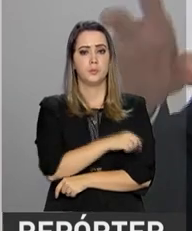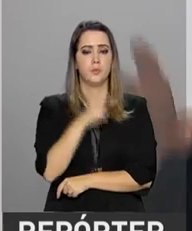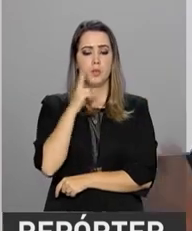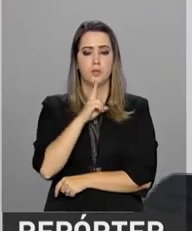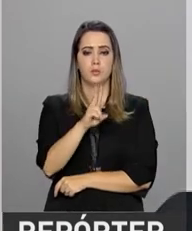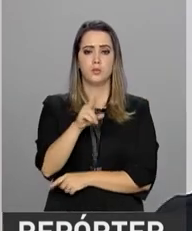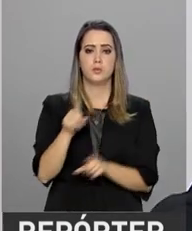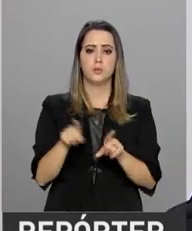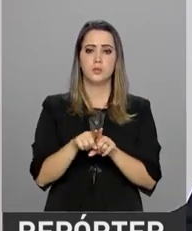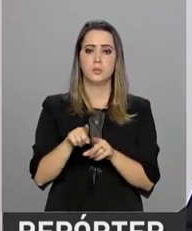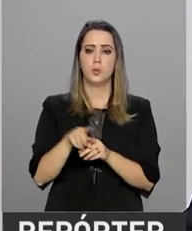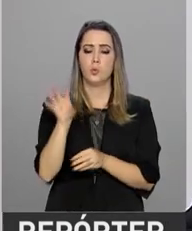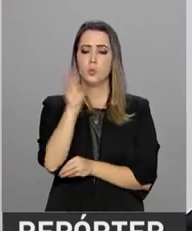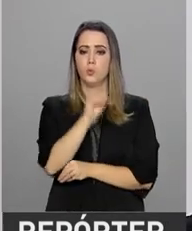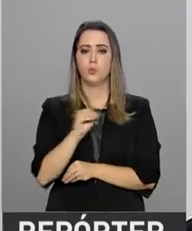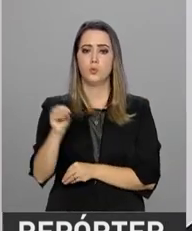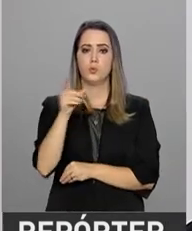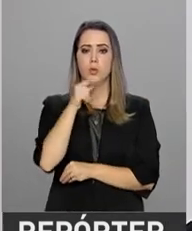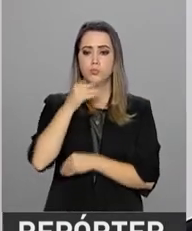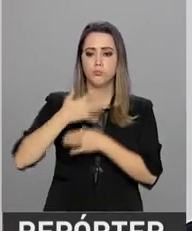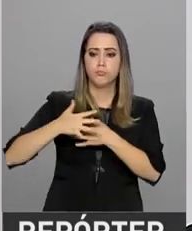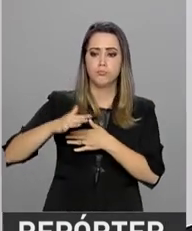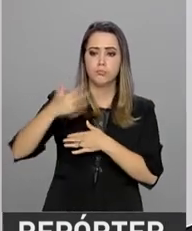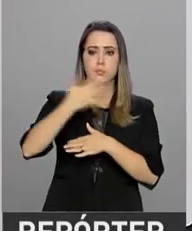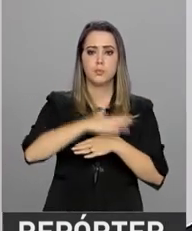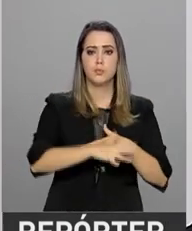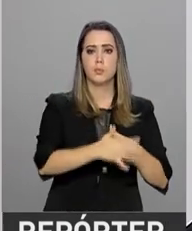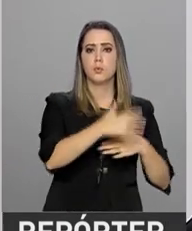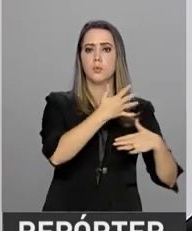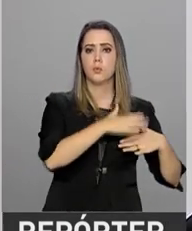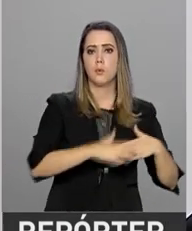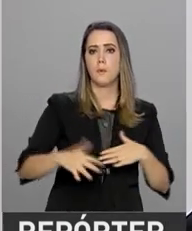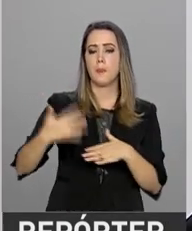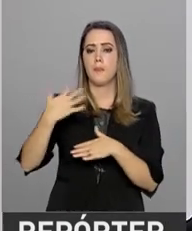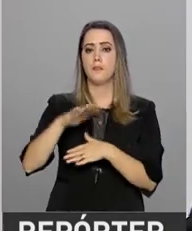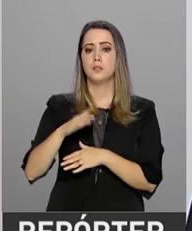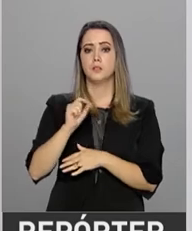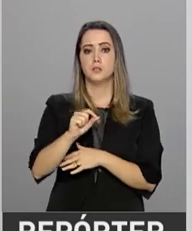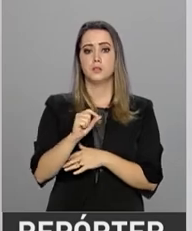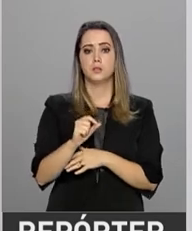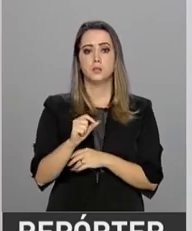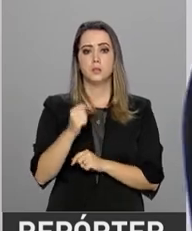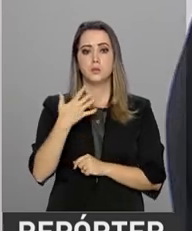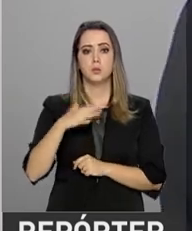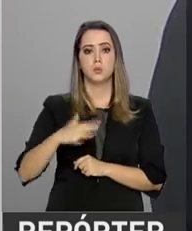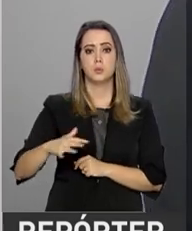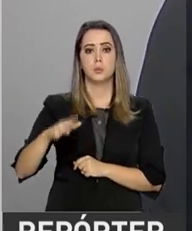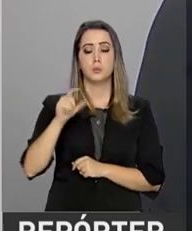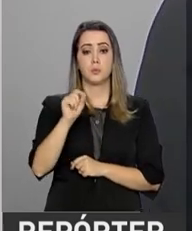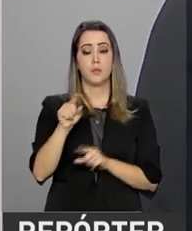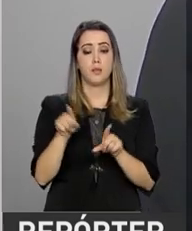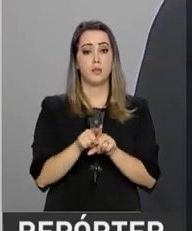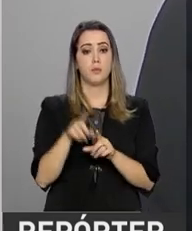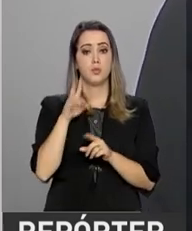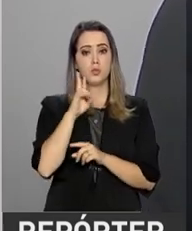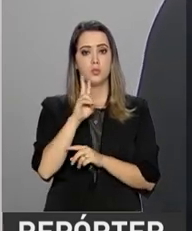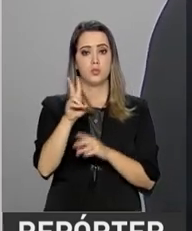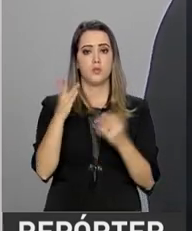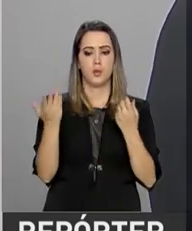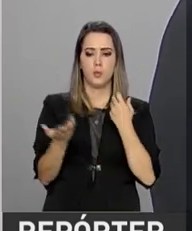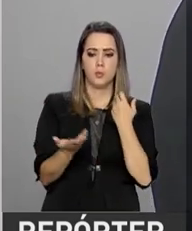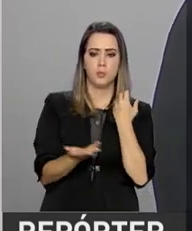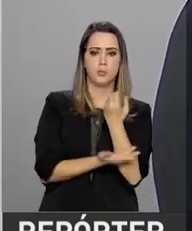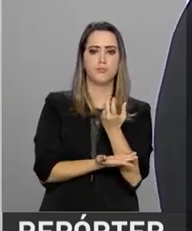a questão da preservação do oceano é das águas balinhas então e além do que o desmatamento caiu enormemente